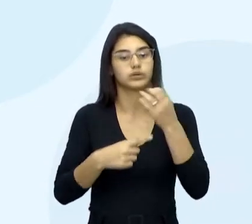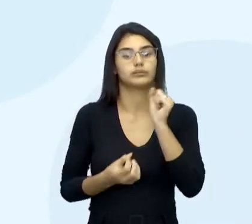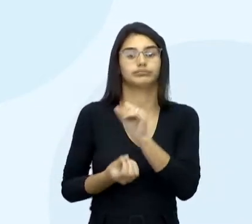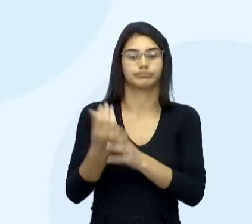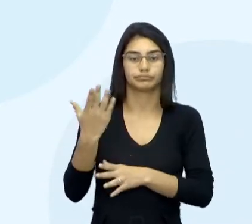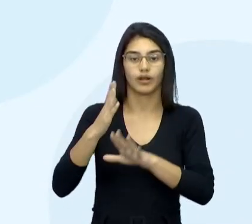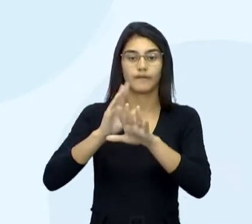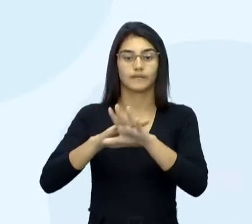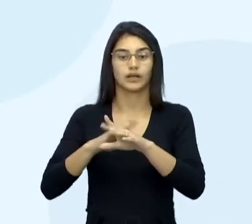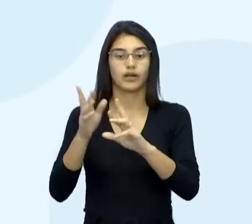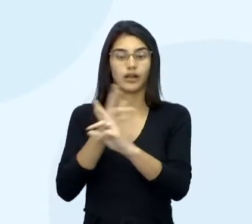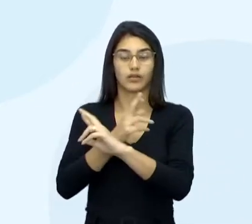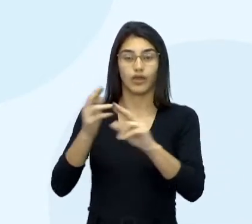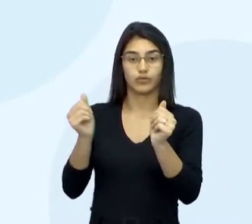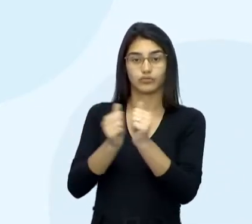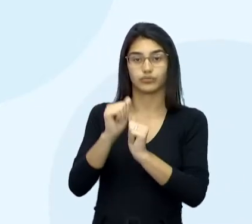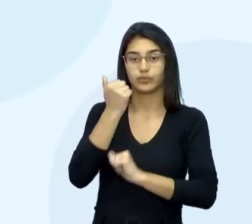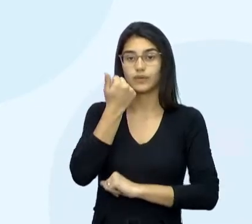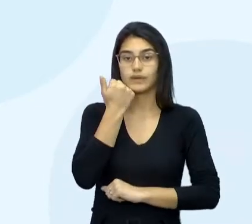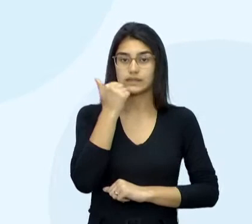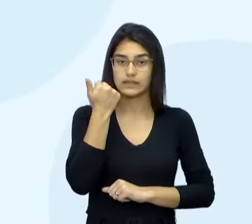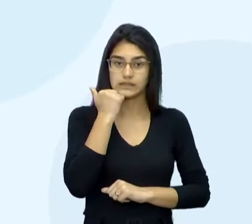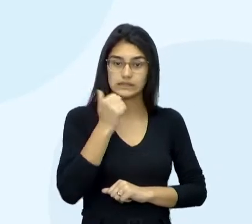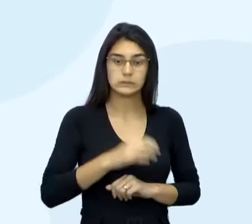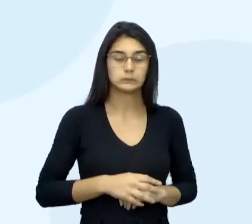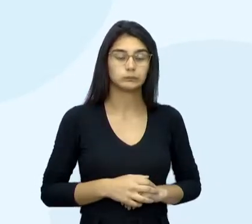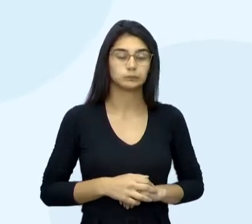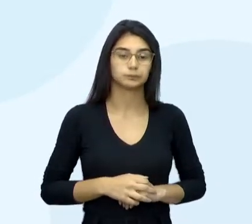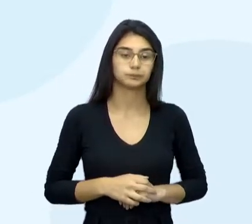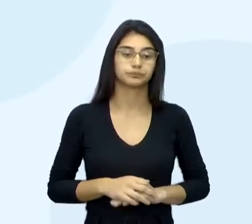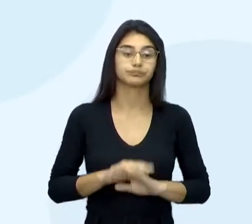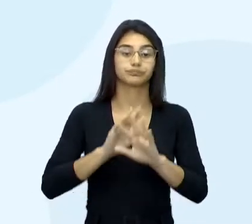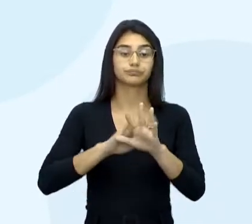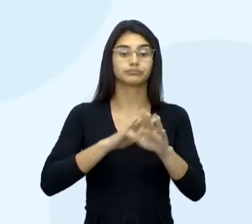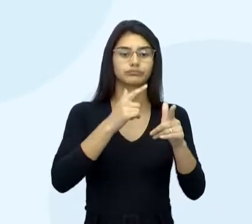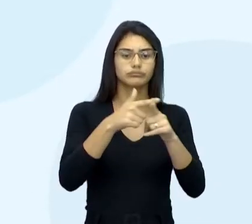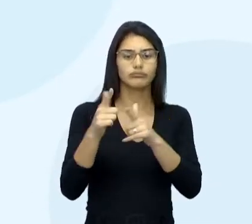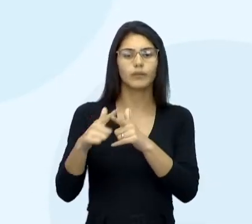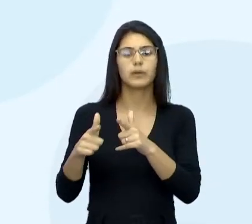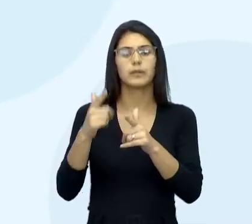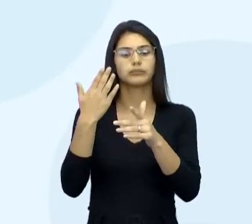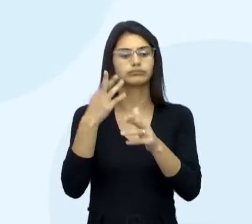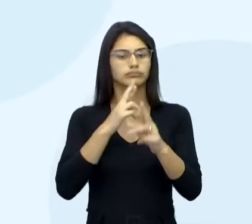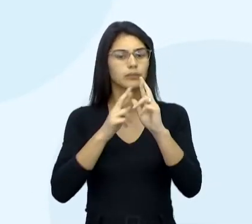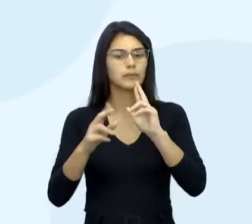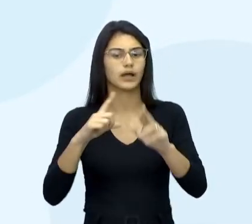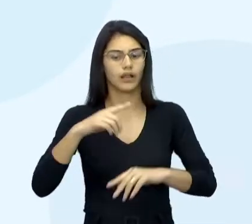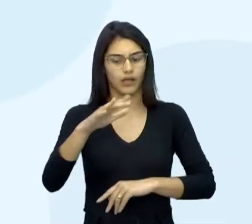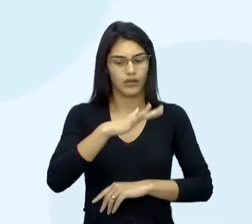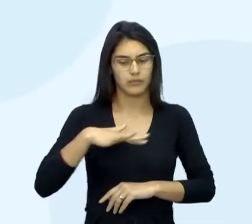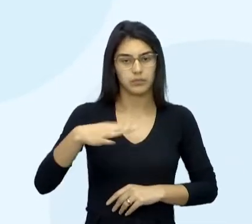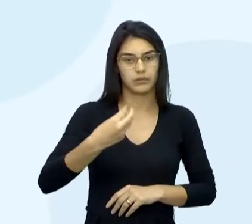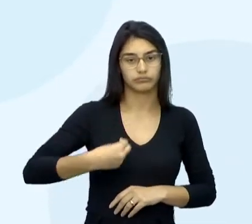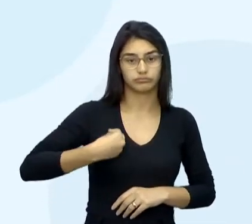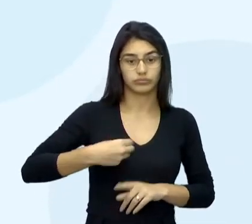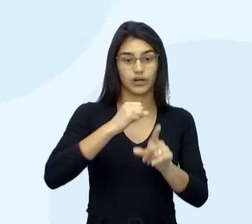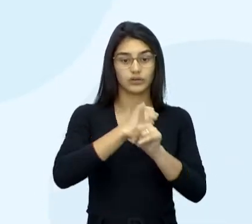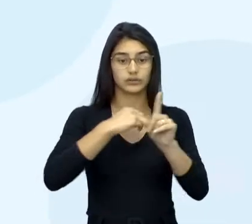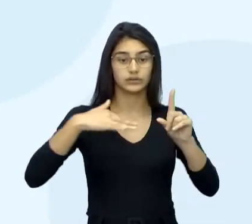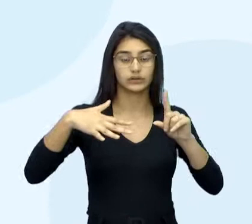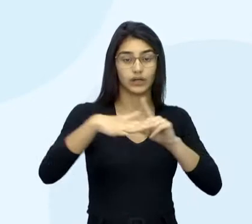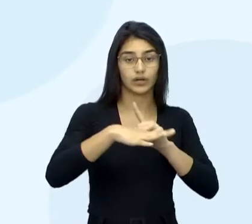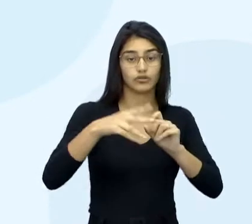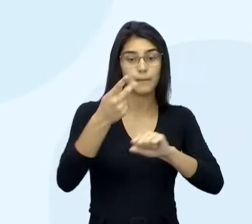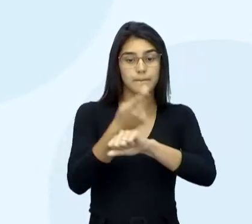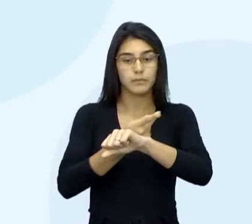criativos relacionados aí às ciências, né, para resolver problemas reais do ambiente e da sociedade, explorando